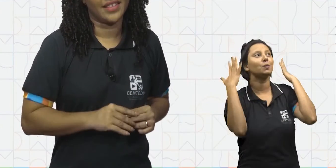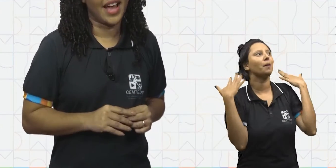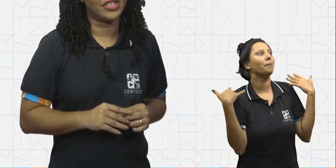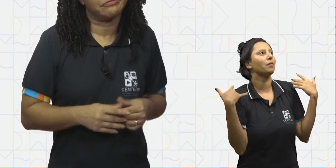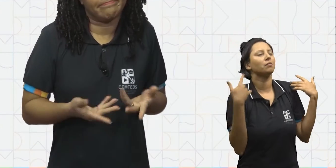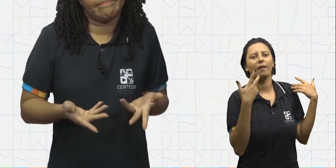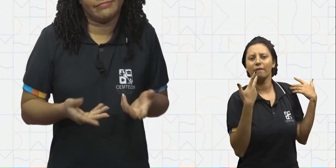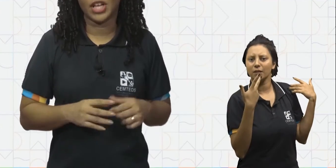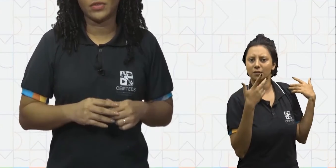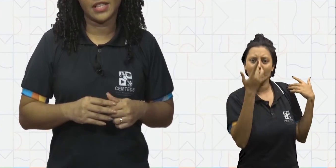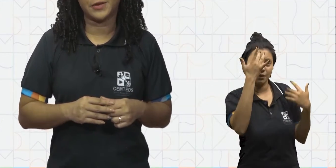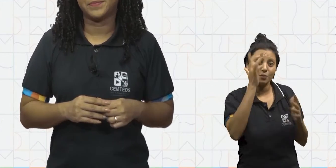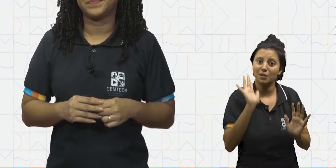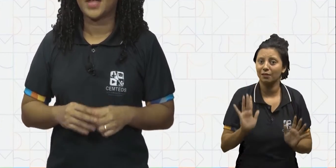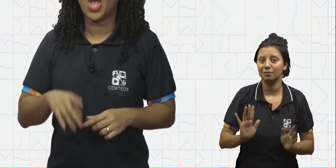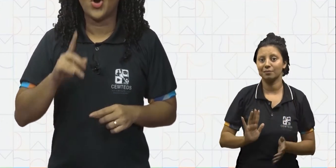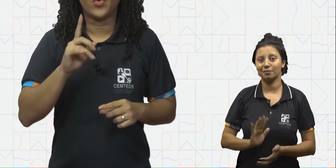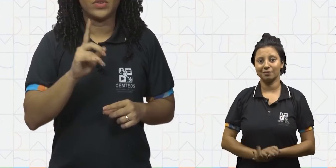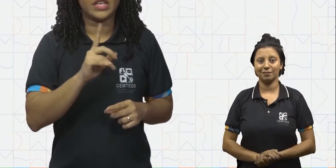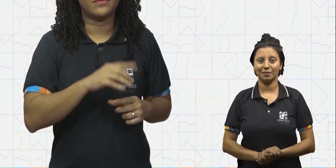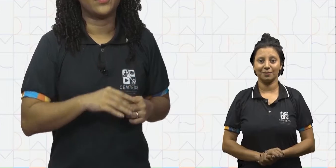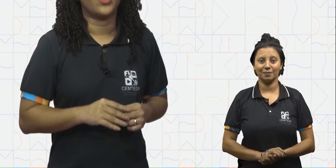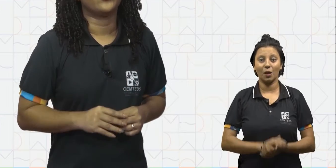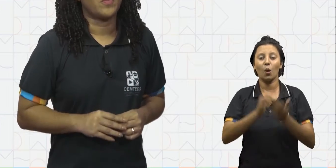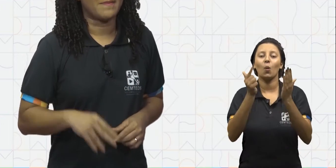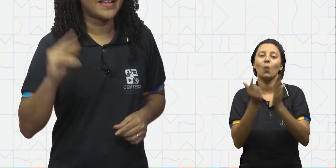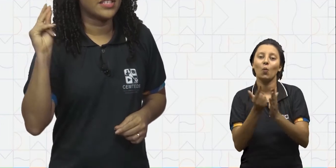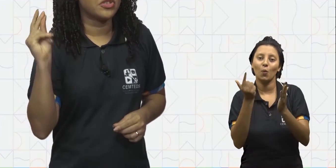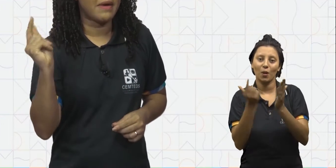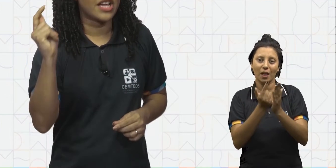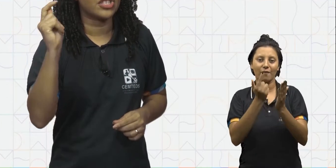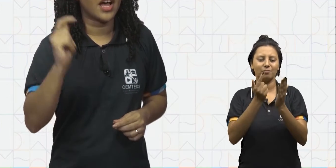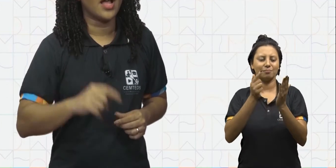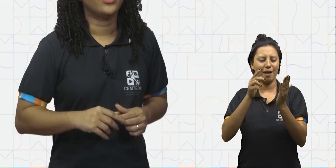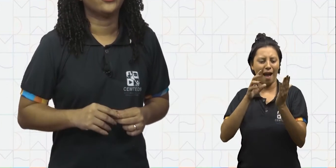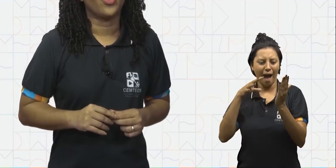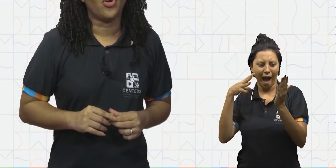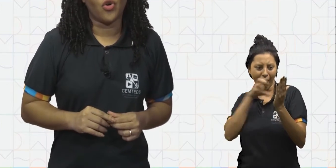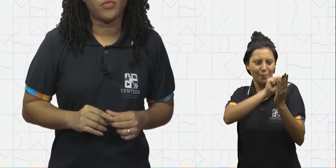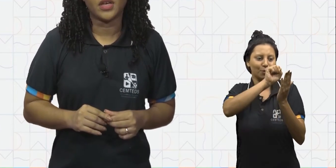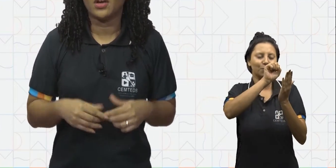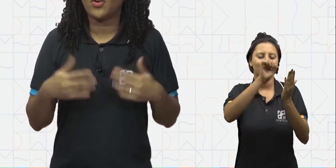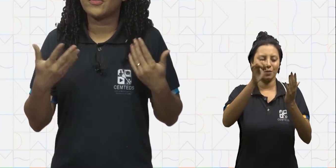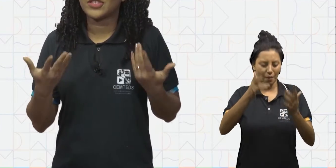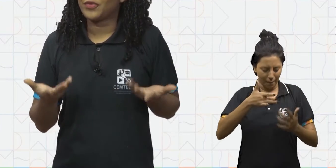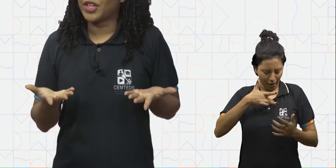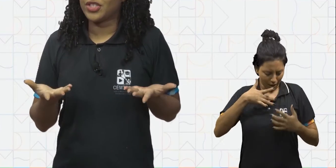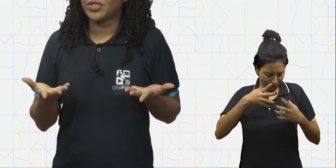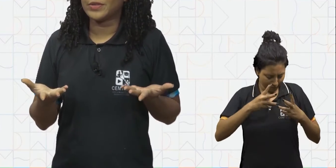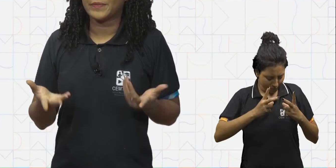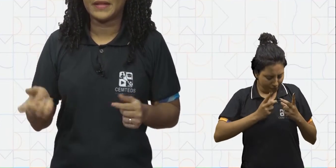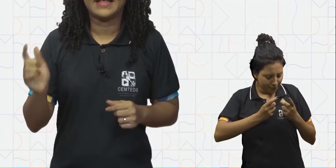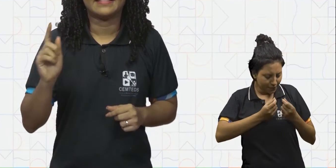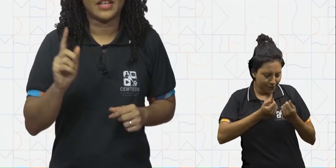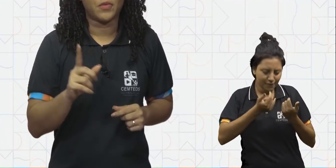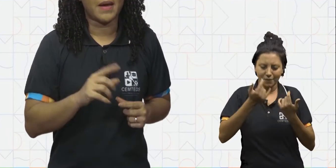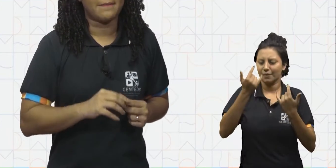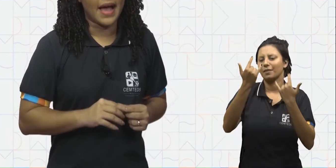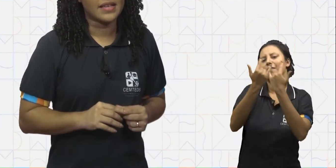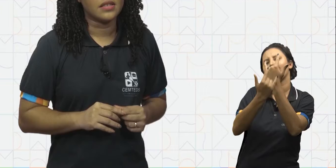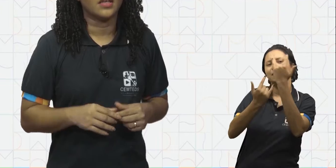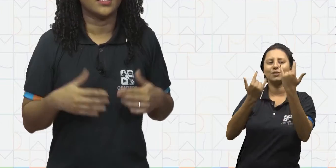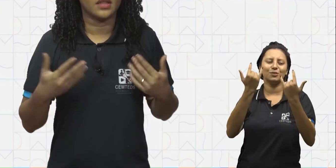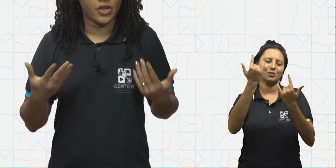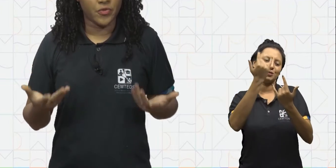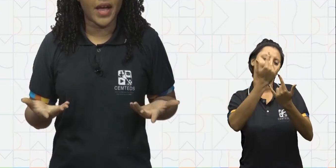falar a verdade, não sei. Um livro, num passe de mágica, tocou-me com seu feitiço. Deu-me